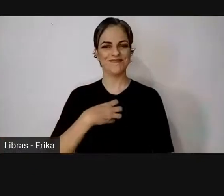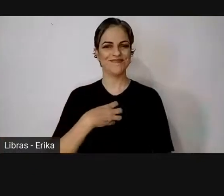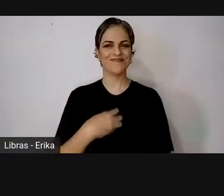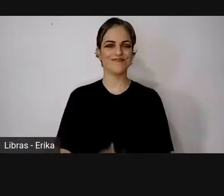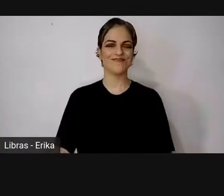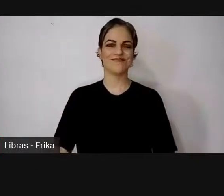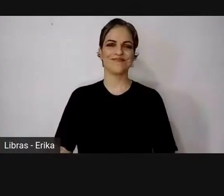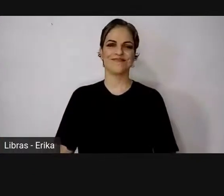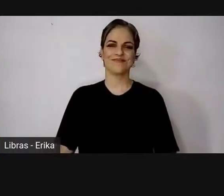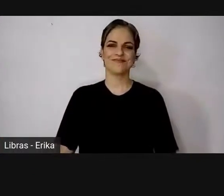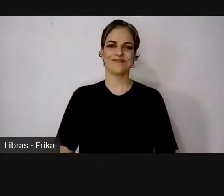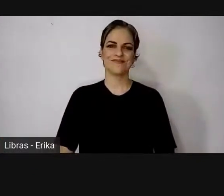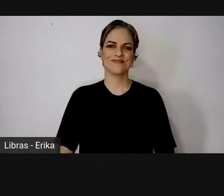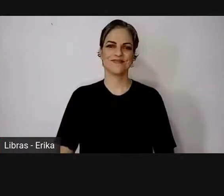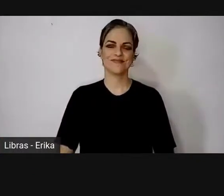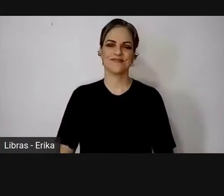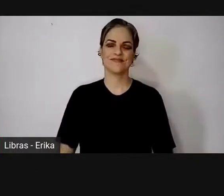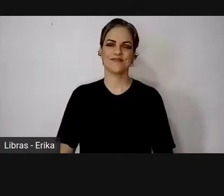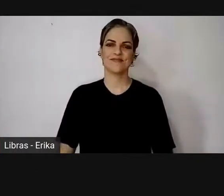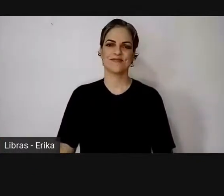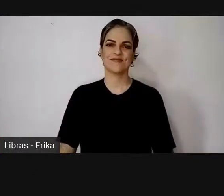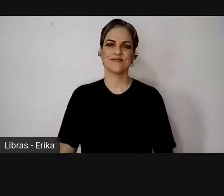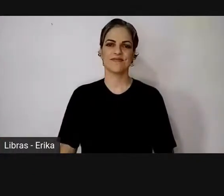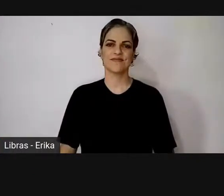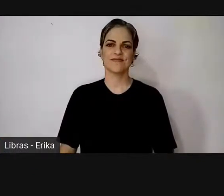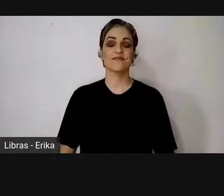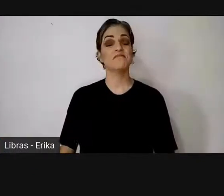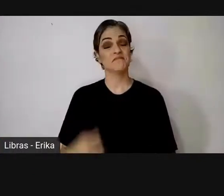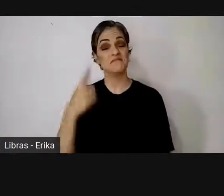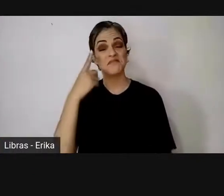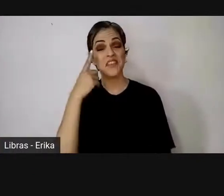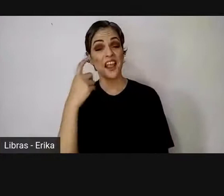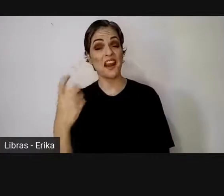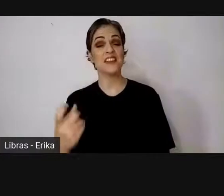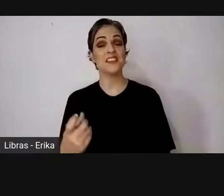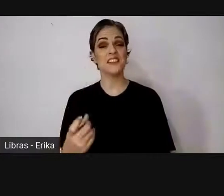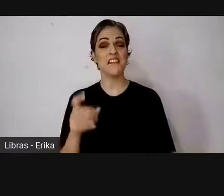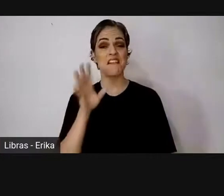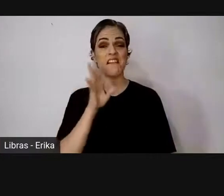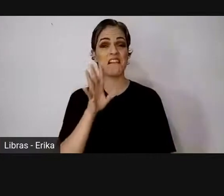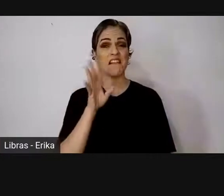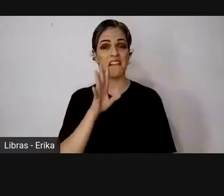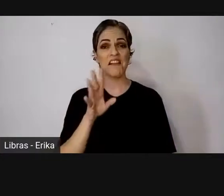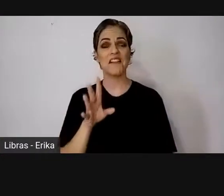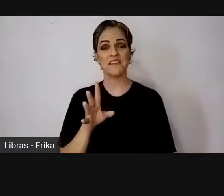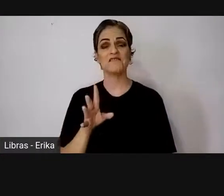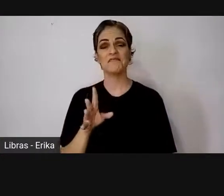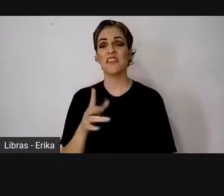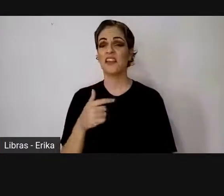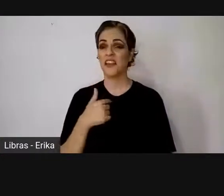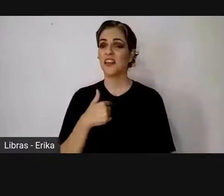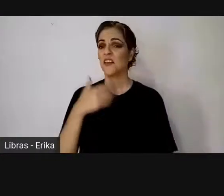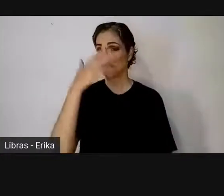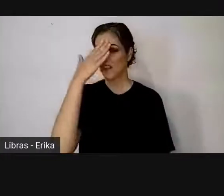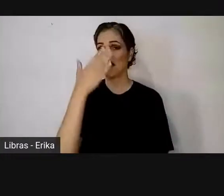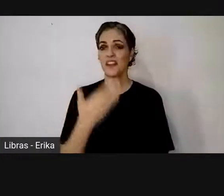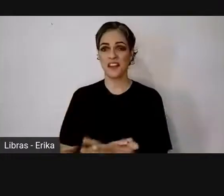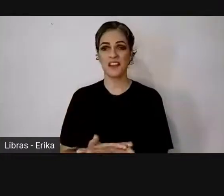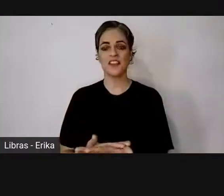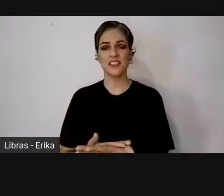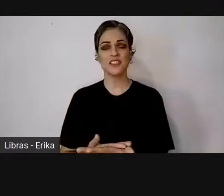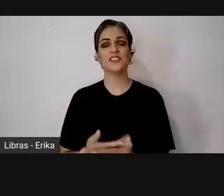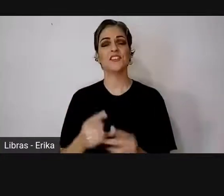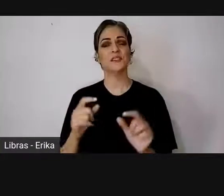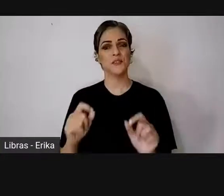foi é muito interessante. Eu creio que realmente as experiências